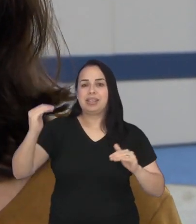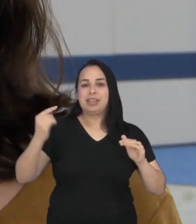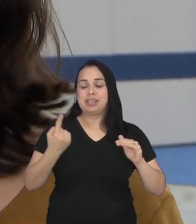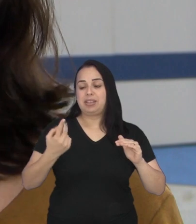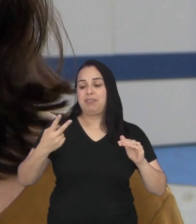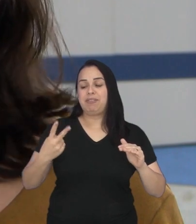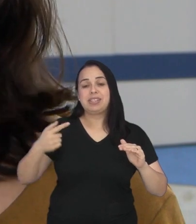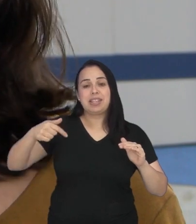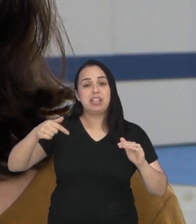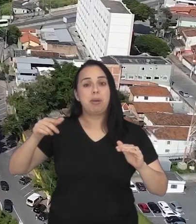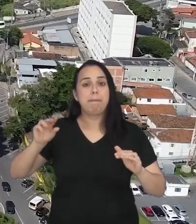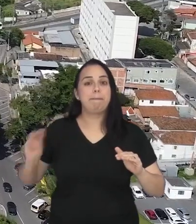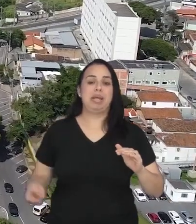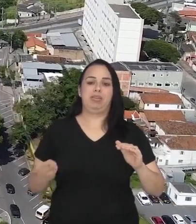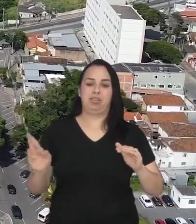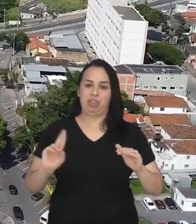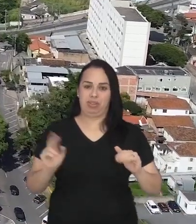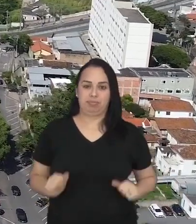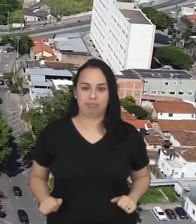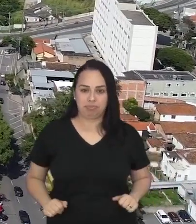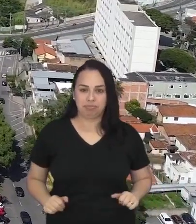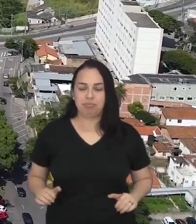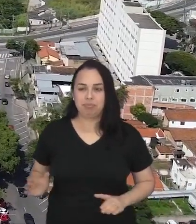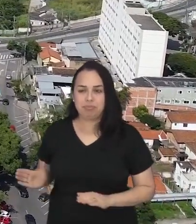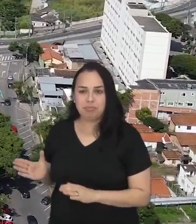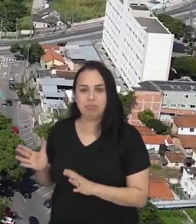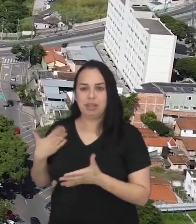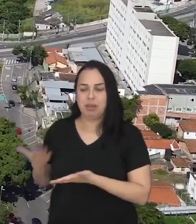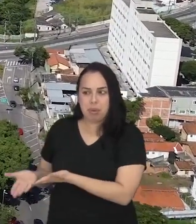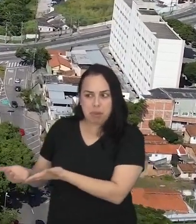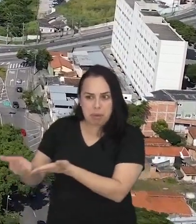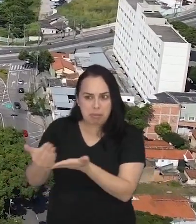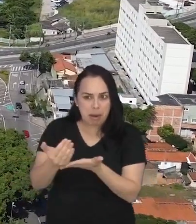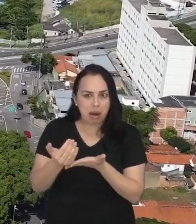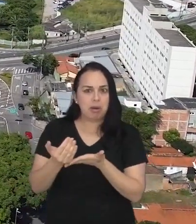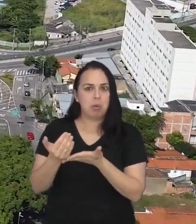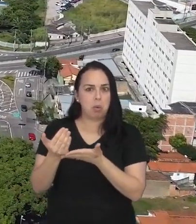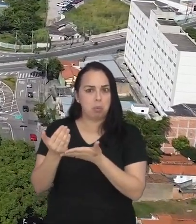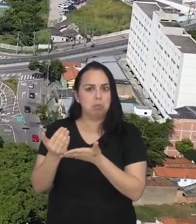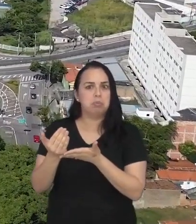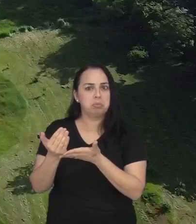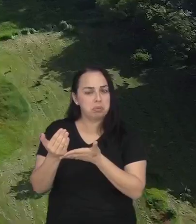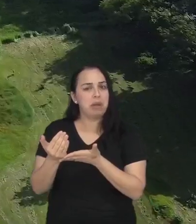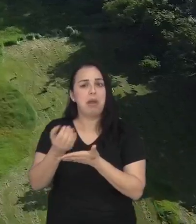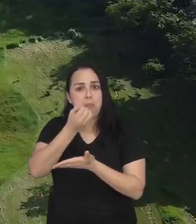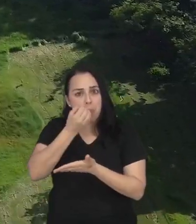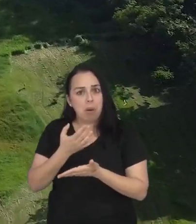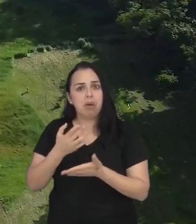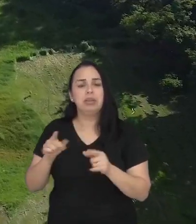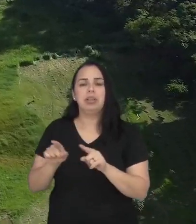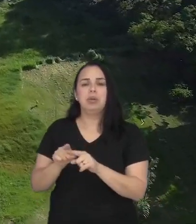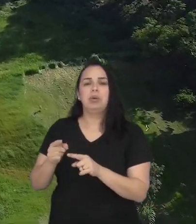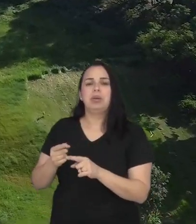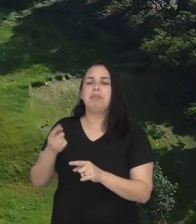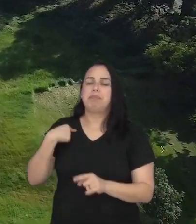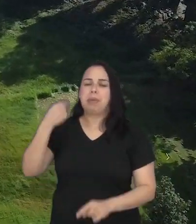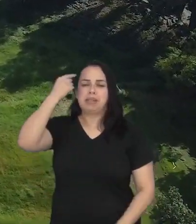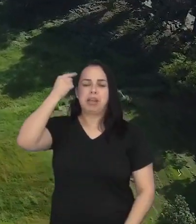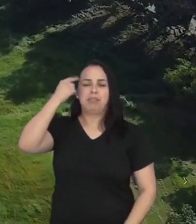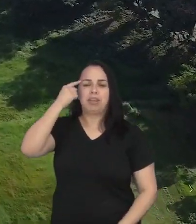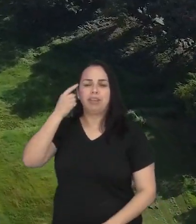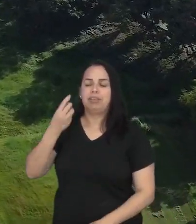no nosso canal do YouTube. E agora, falando de transparência e orçamento público, a Câmara sediou uma audiência para a apresentação